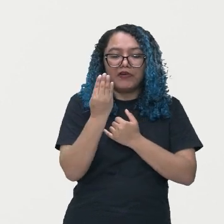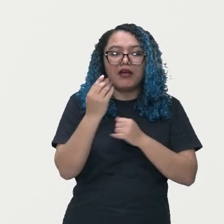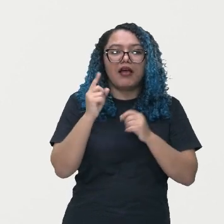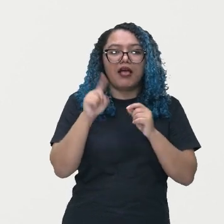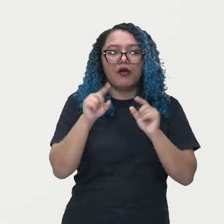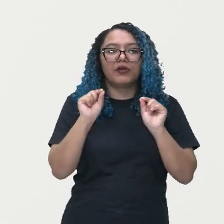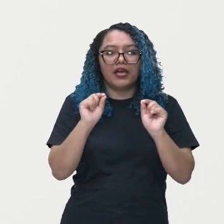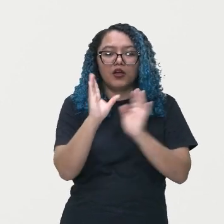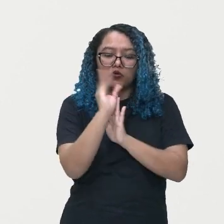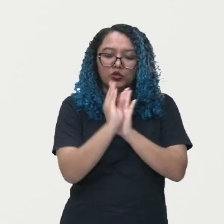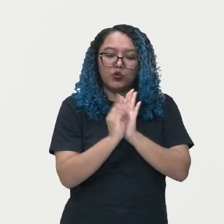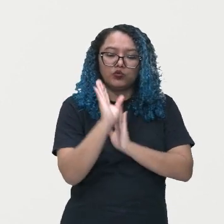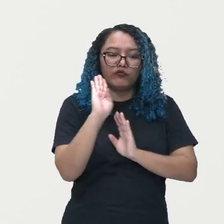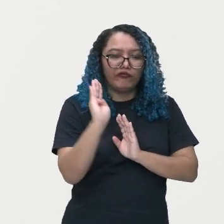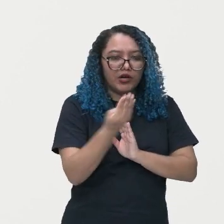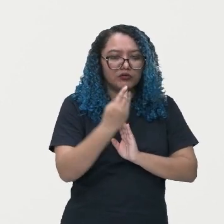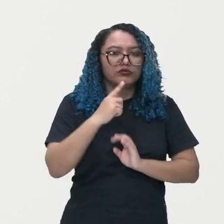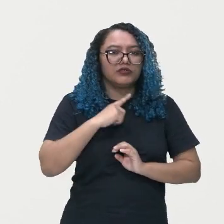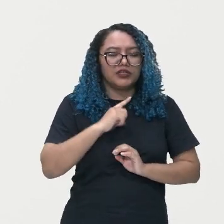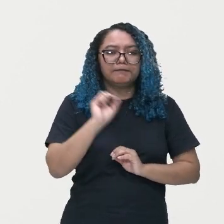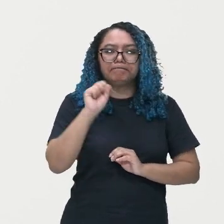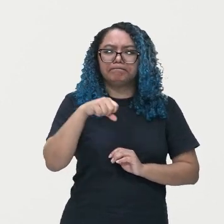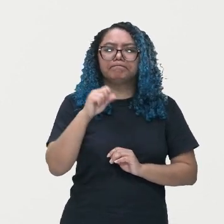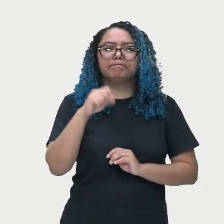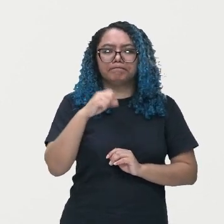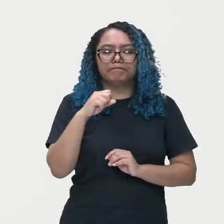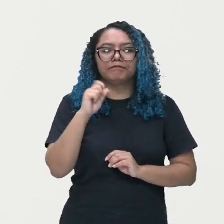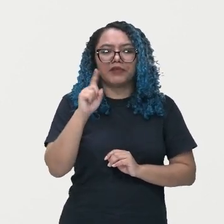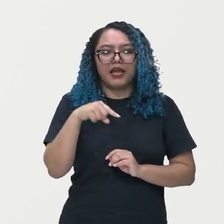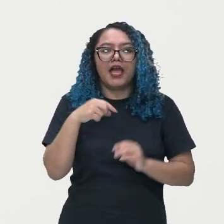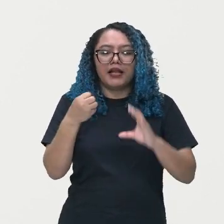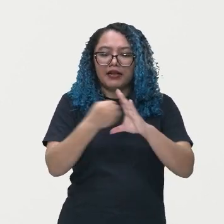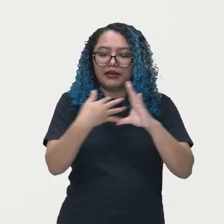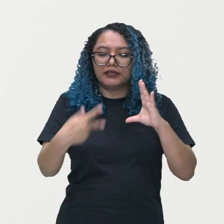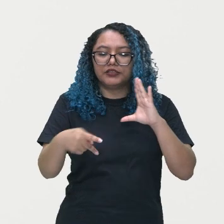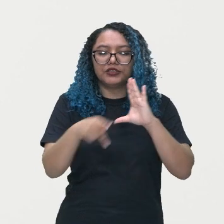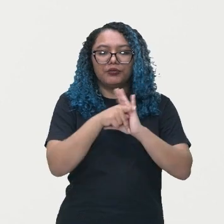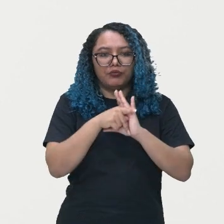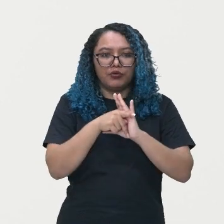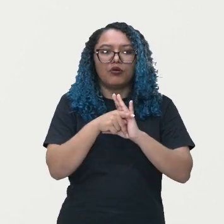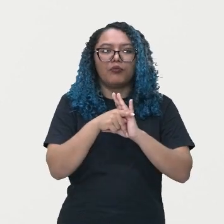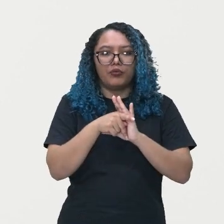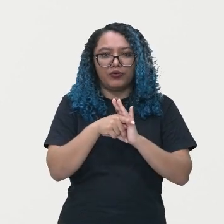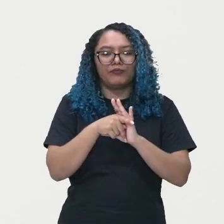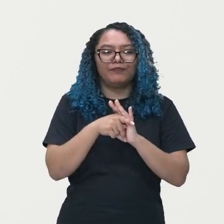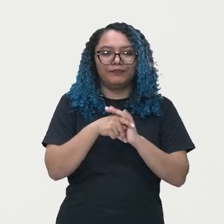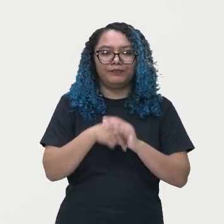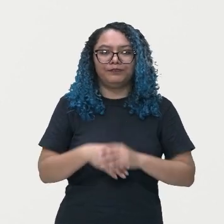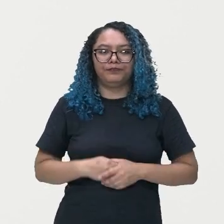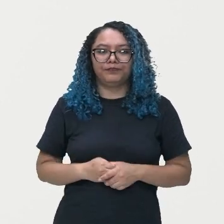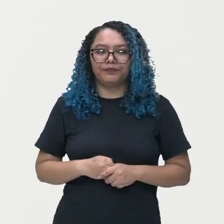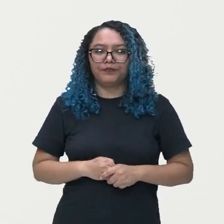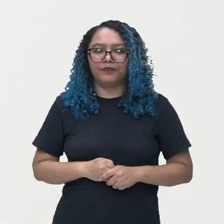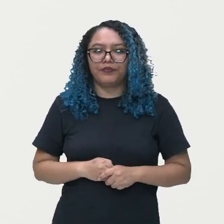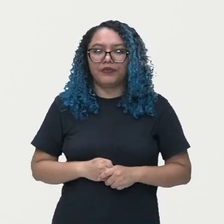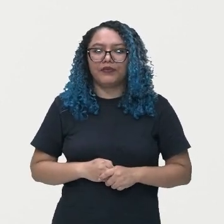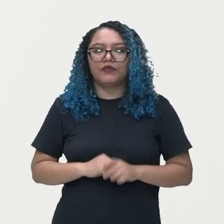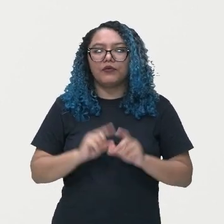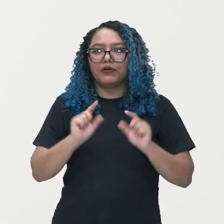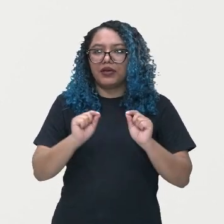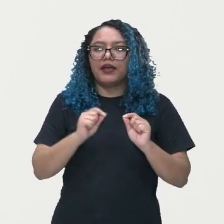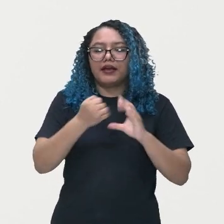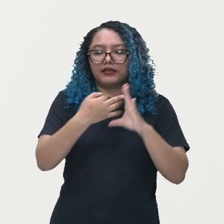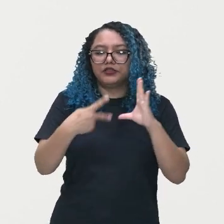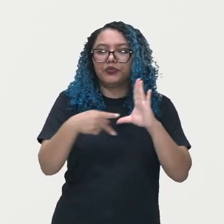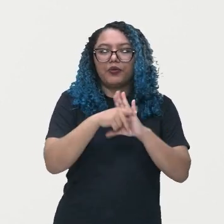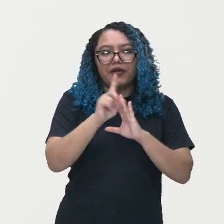conteúdo falso e enganoso. Sim, é característico de uma fake news. Algo que é falso e enganoso, tá bom?